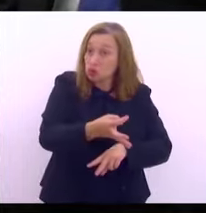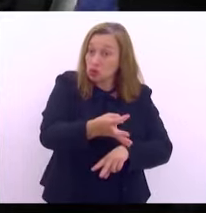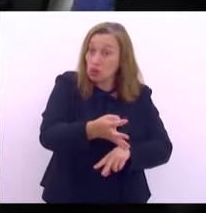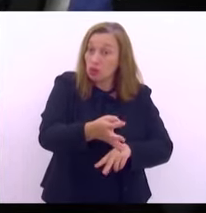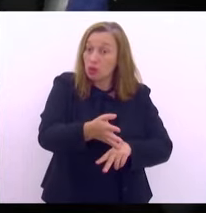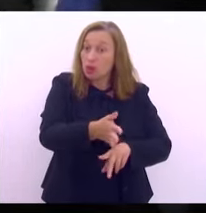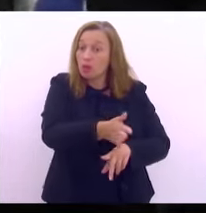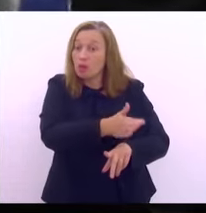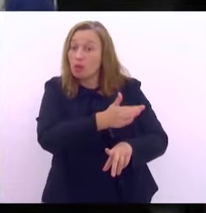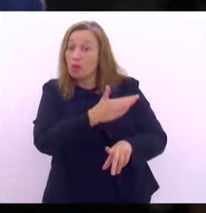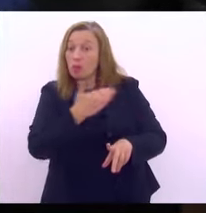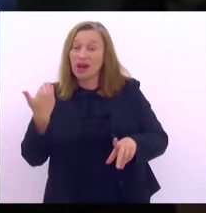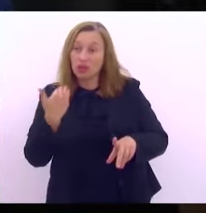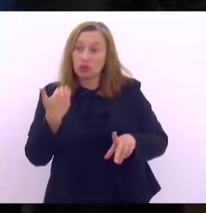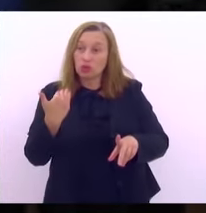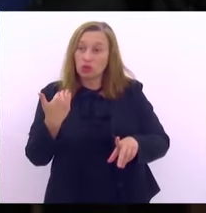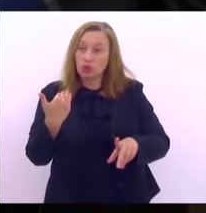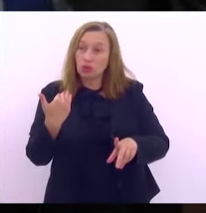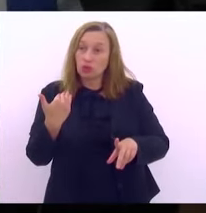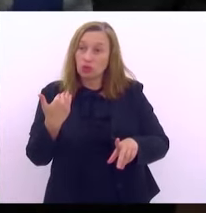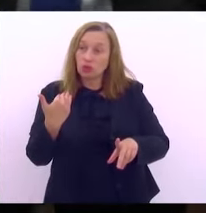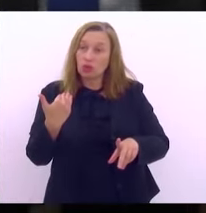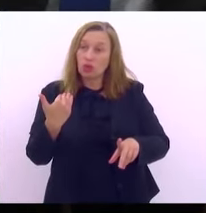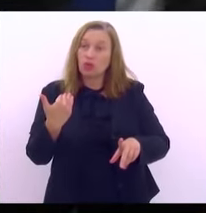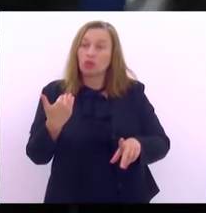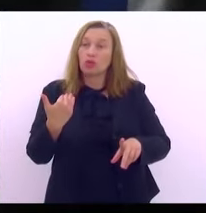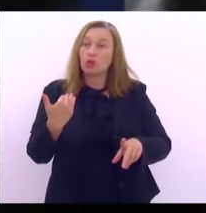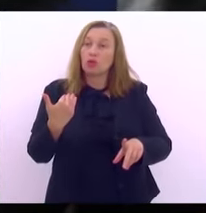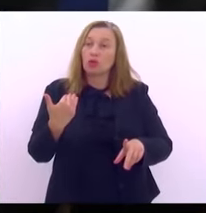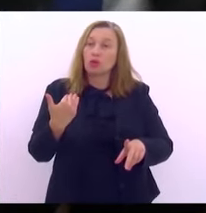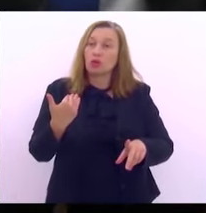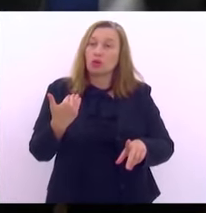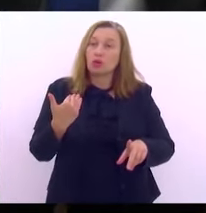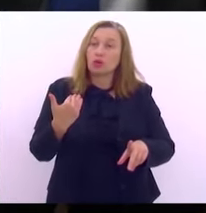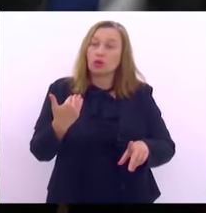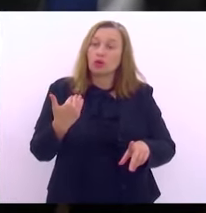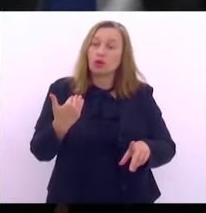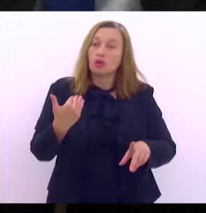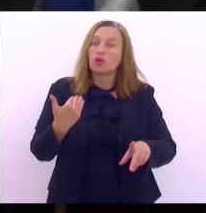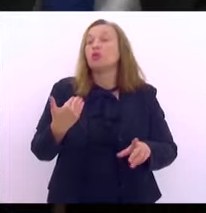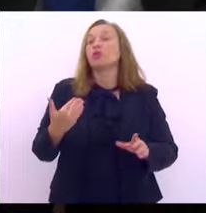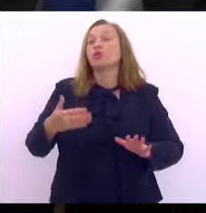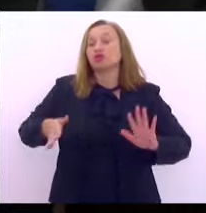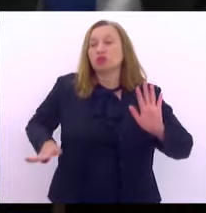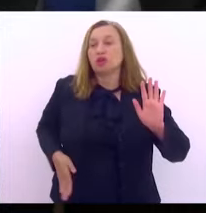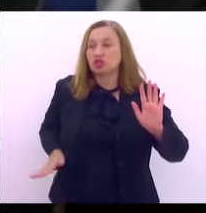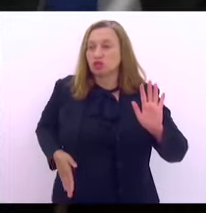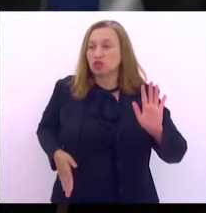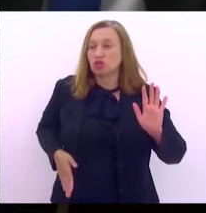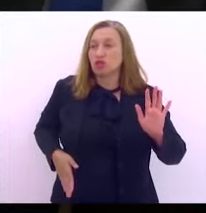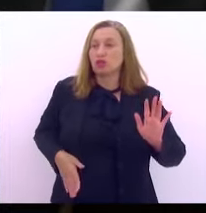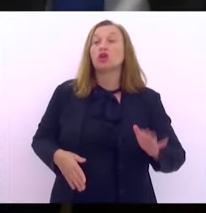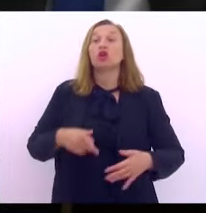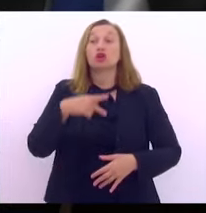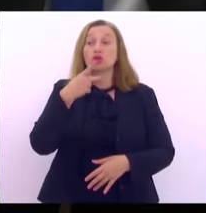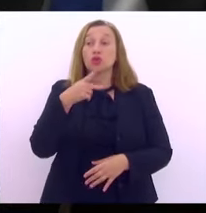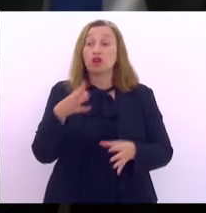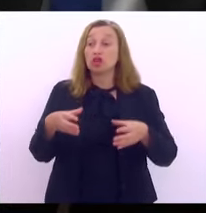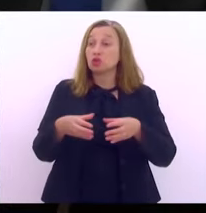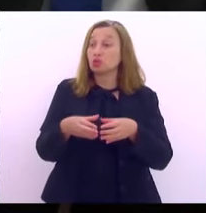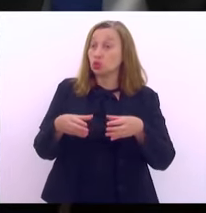assassinaram os bandidos. Eu estou falando do poder paralelo que hoje manda no Rio de